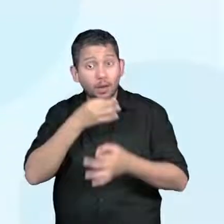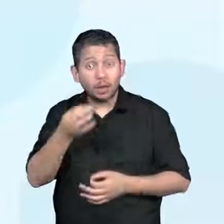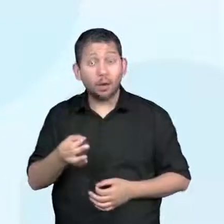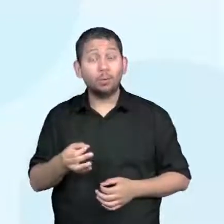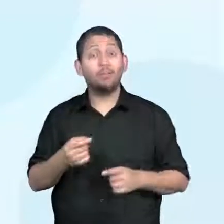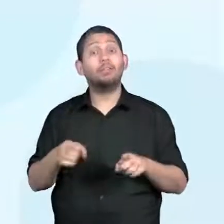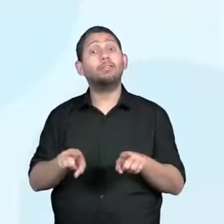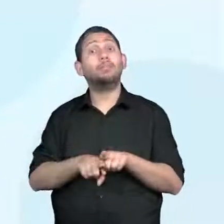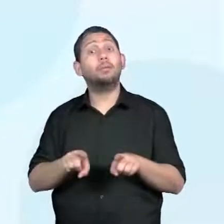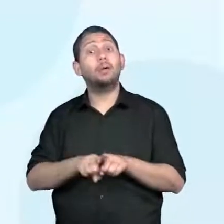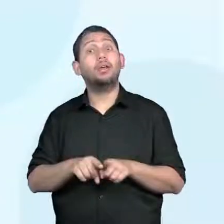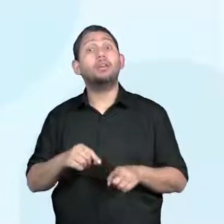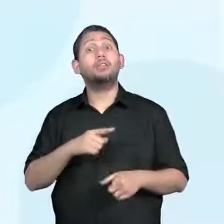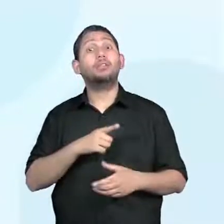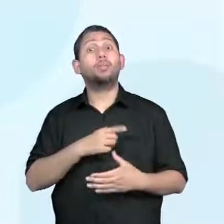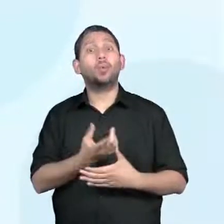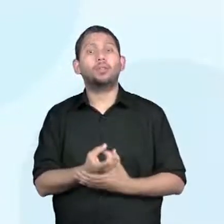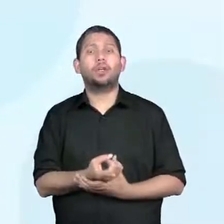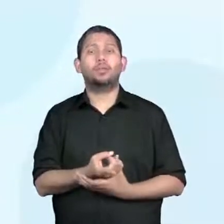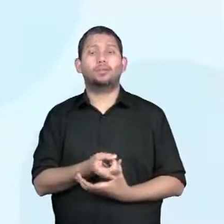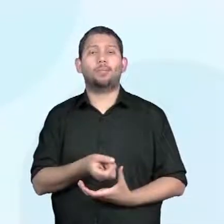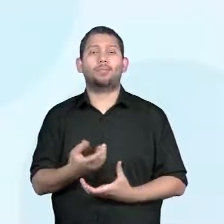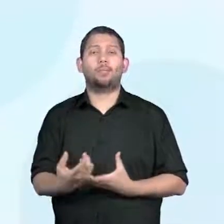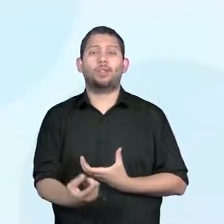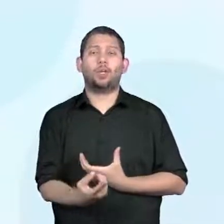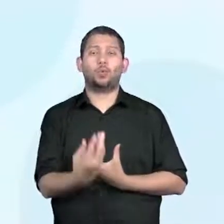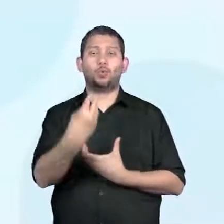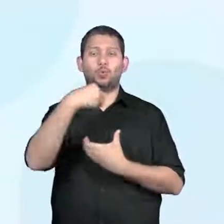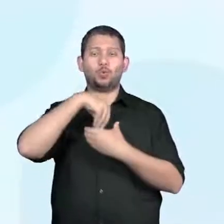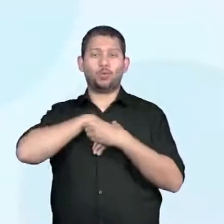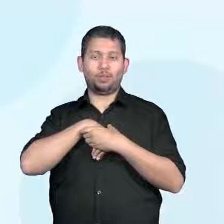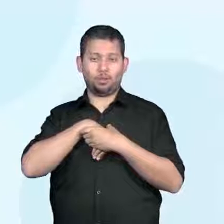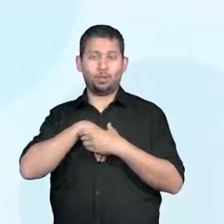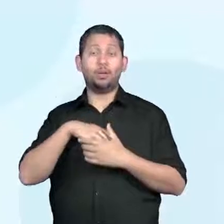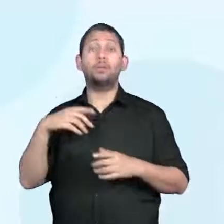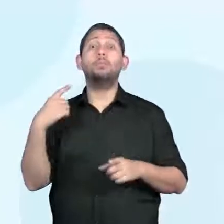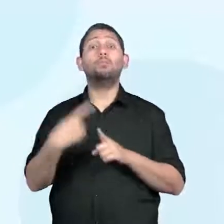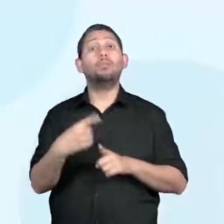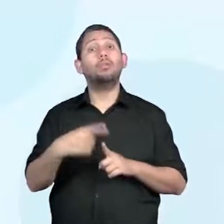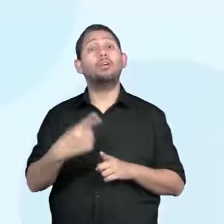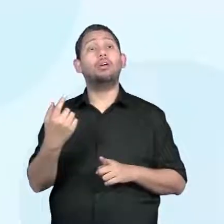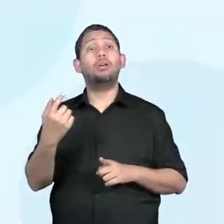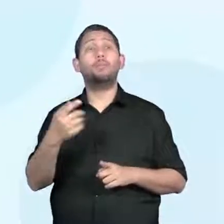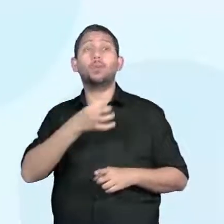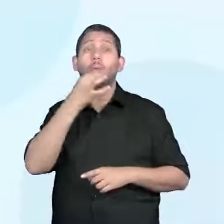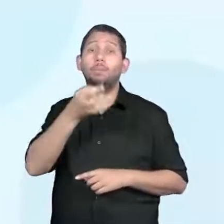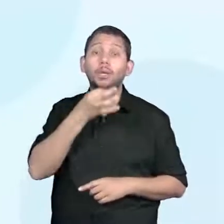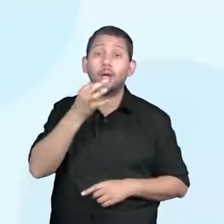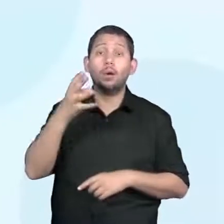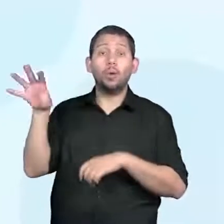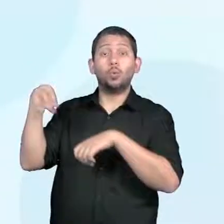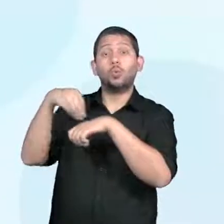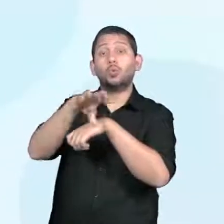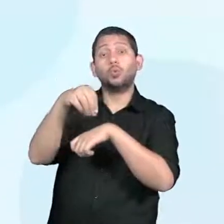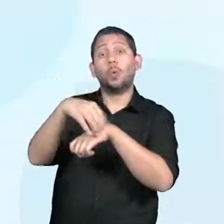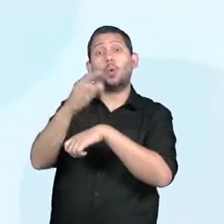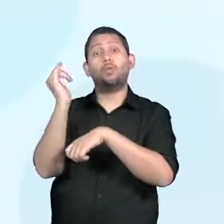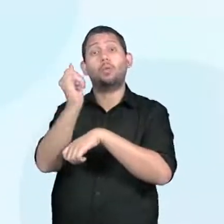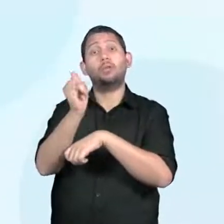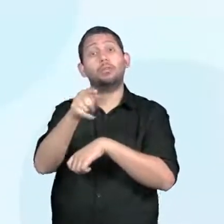também informativo e opinativo, né? Que ele te traz a informação e você forma a sua opinião.